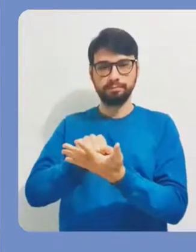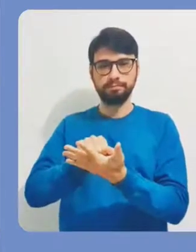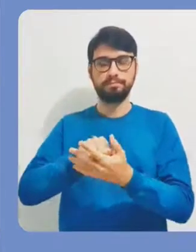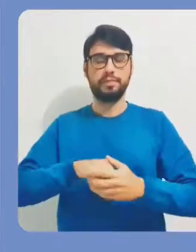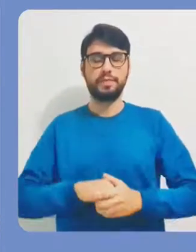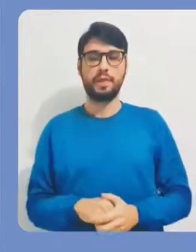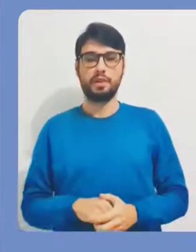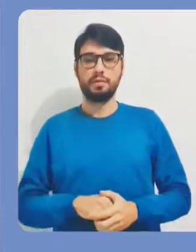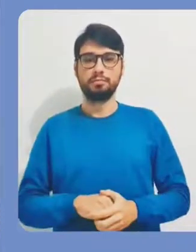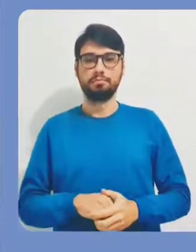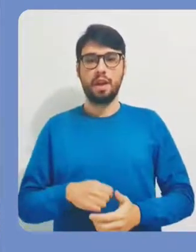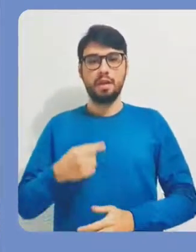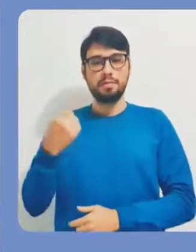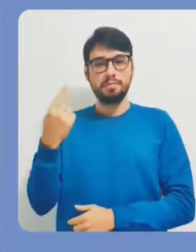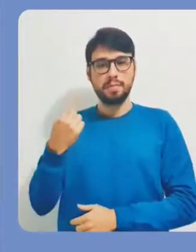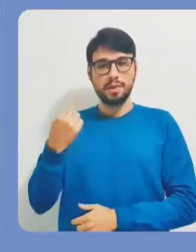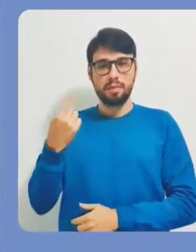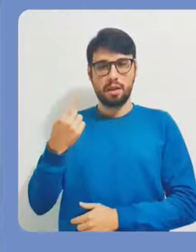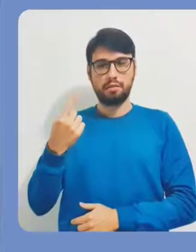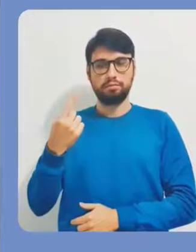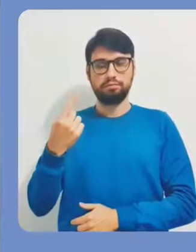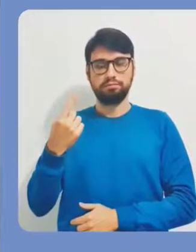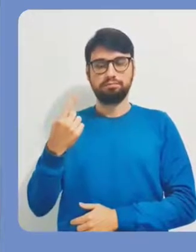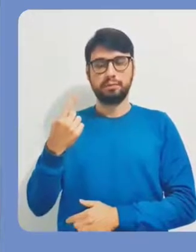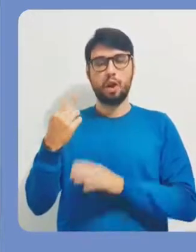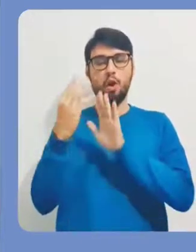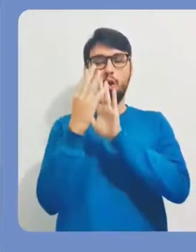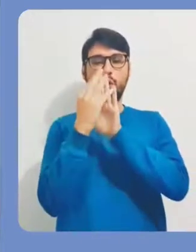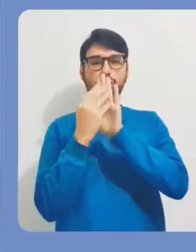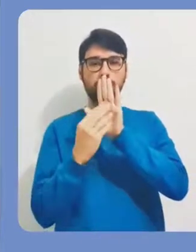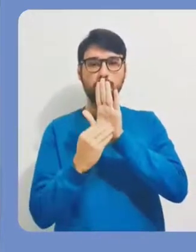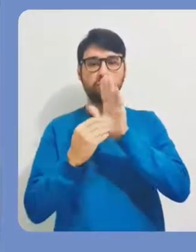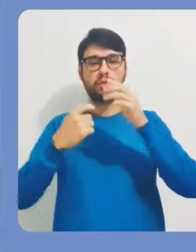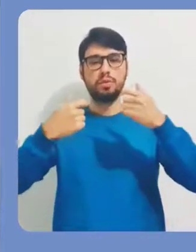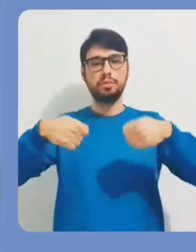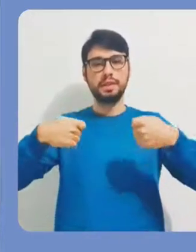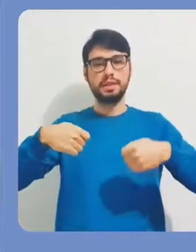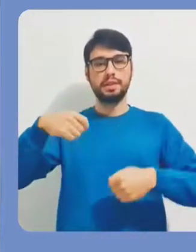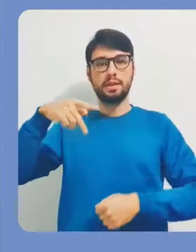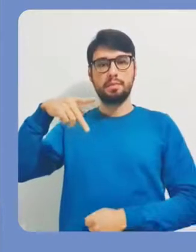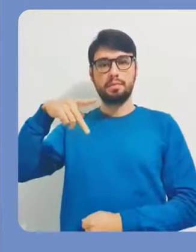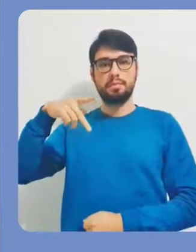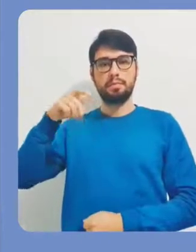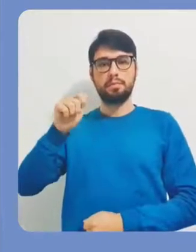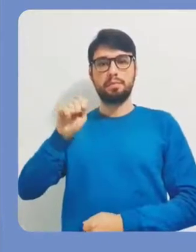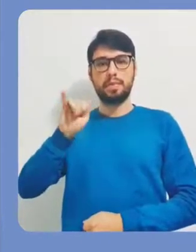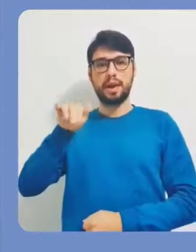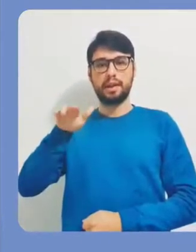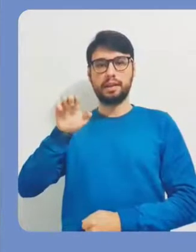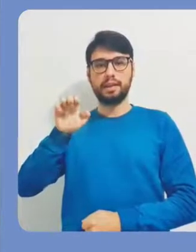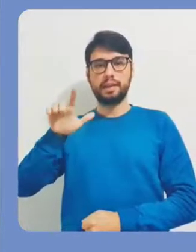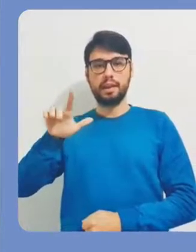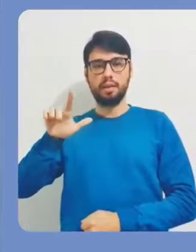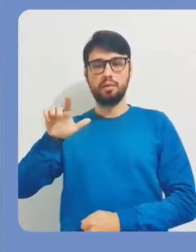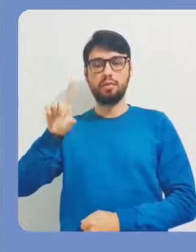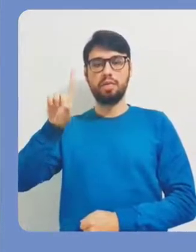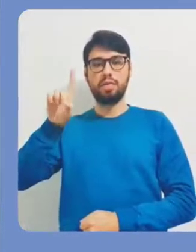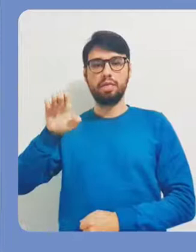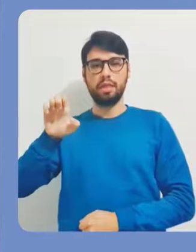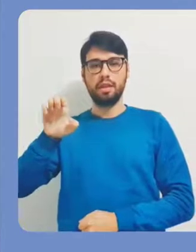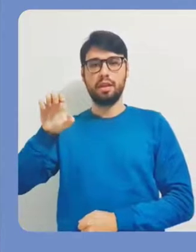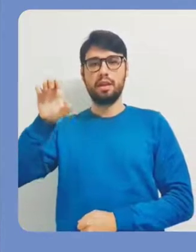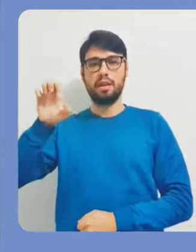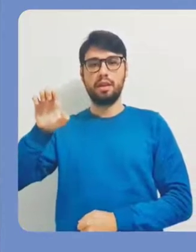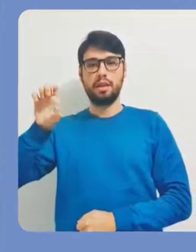de contato e uma página de inscrições. Para criar uma página de conteúdo, a gente precisa estar logado aqui